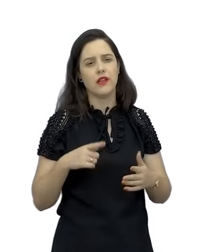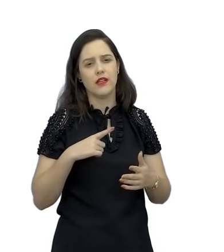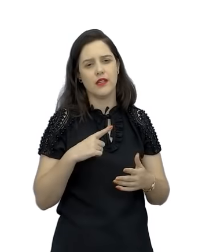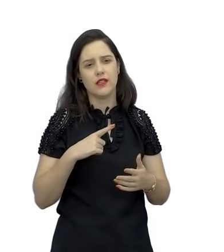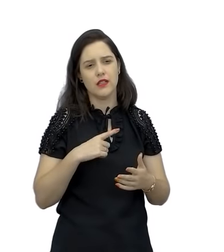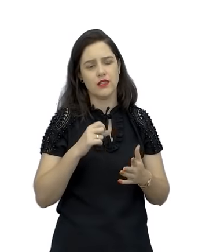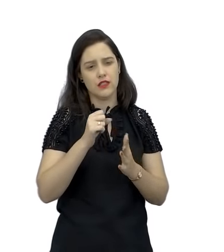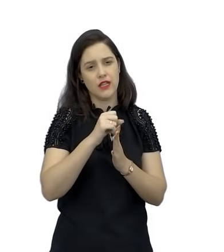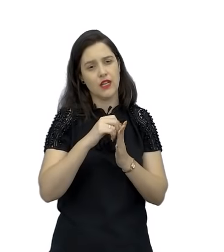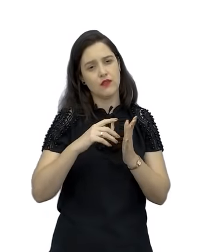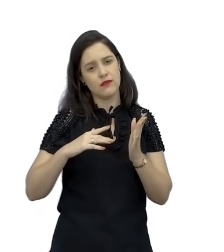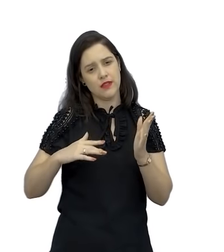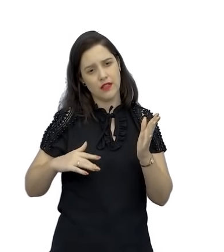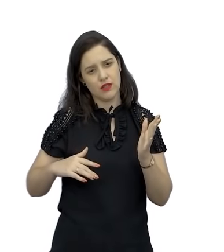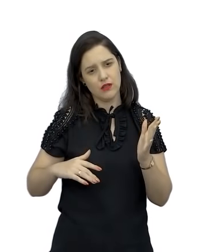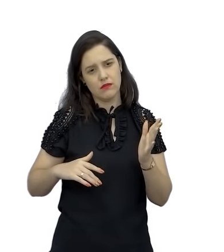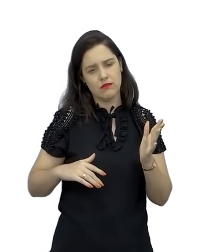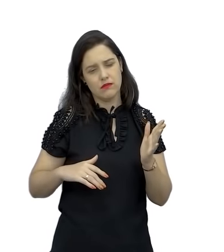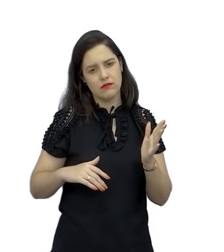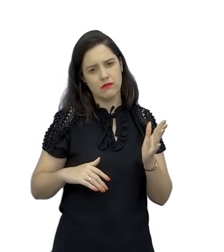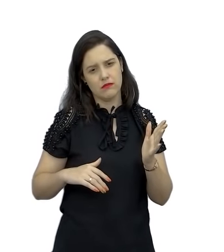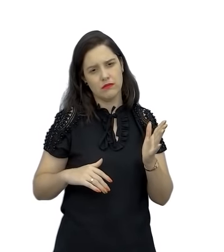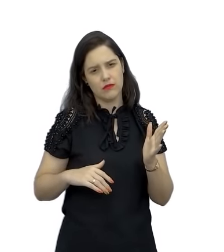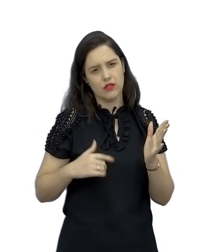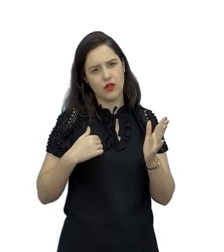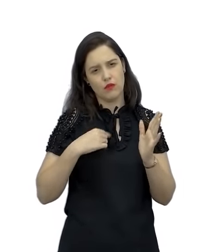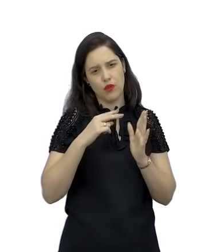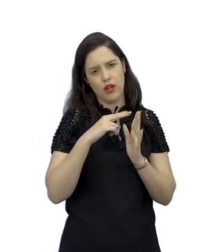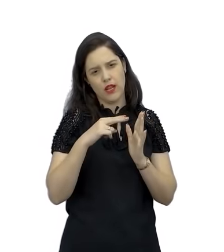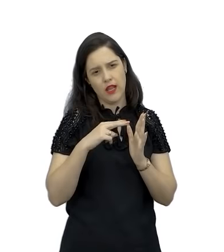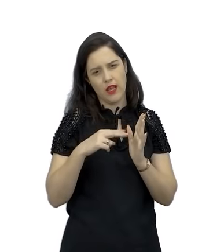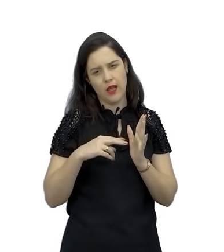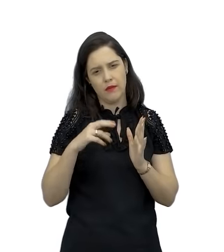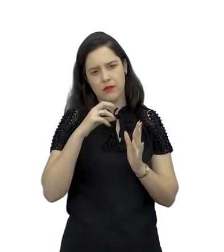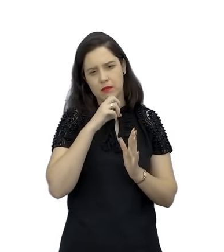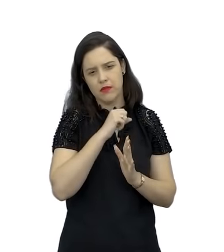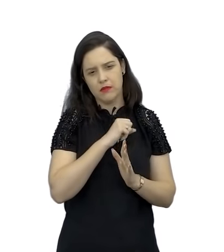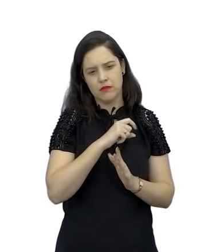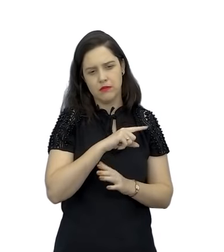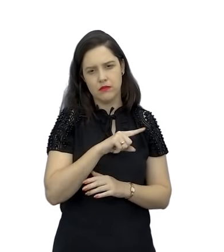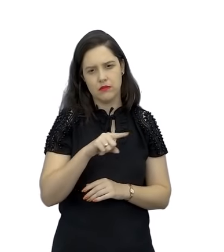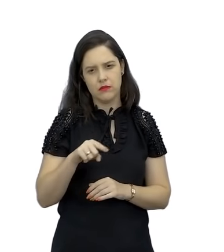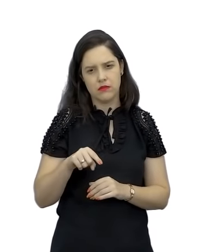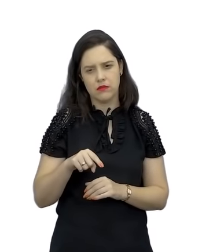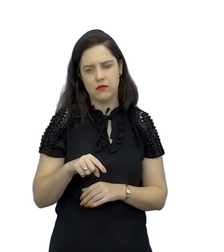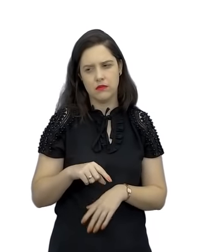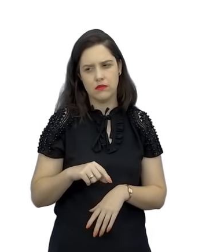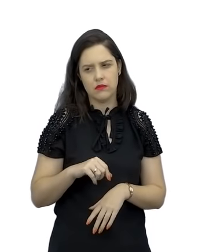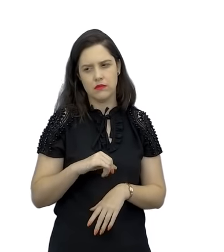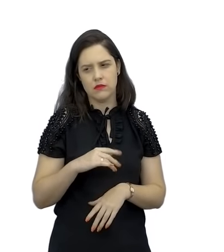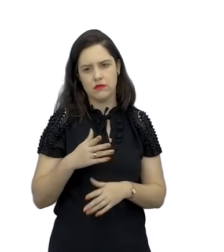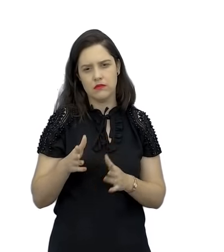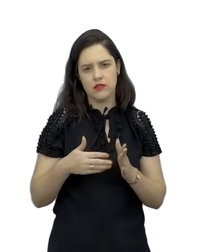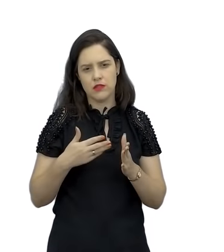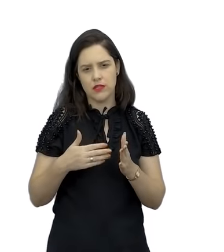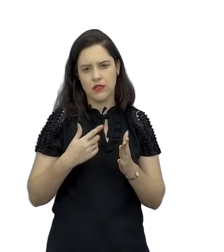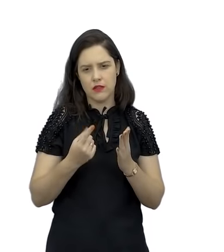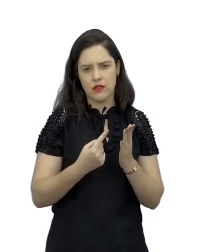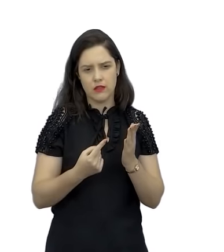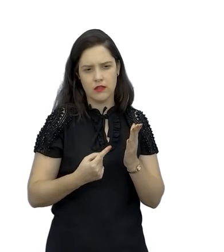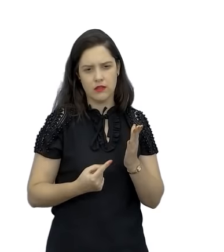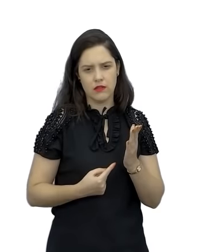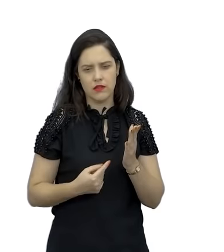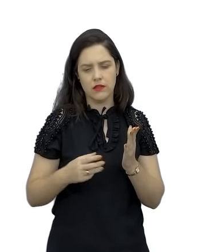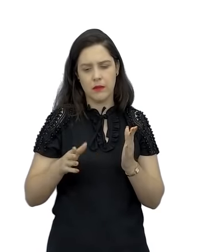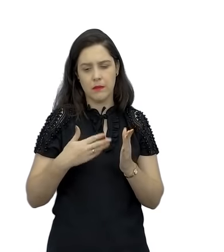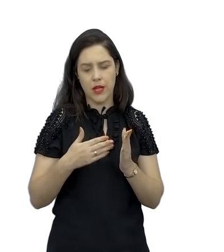a atividade, tá? Eu vou ler rapidamente a atividade aqui para vocês, se vocês estiverem aí com o caderno, ela está na